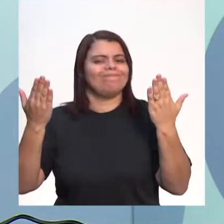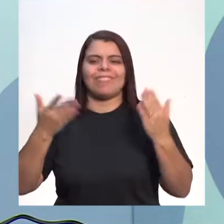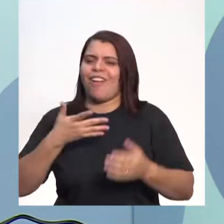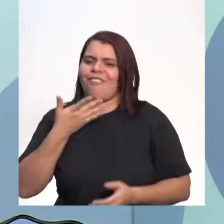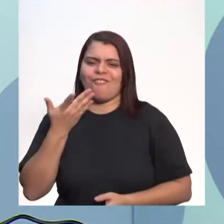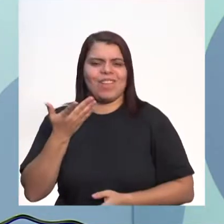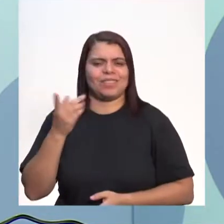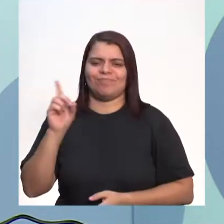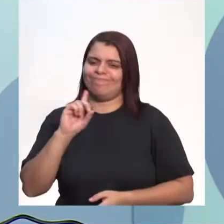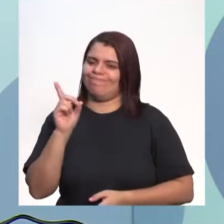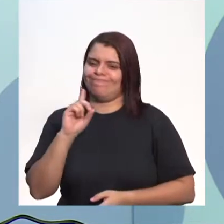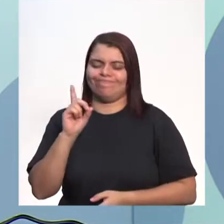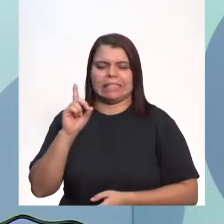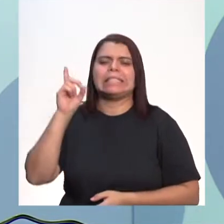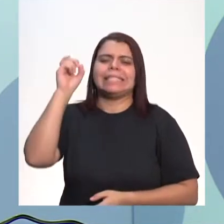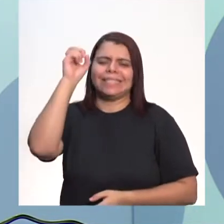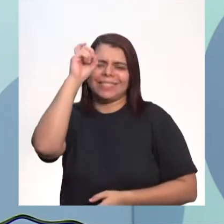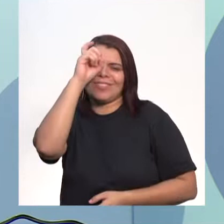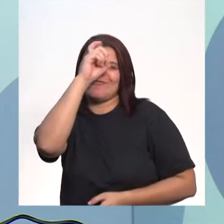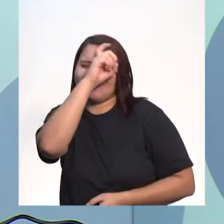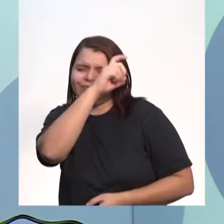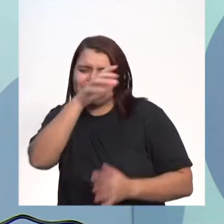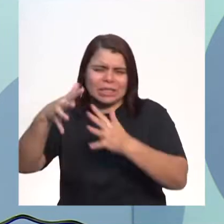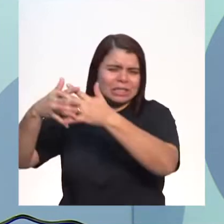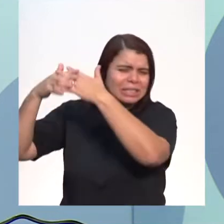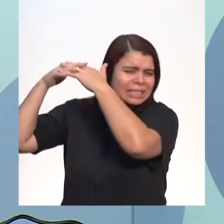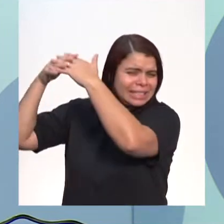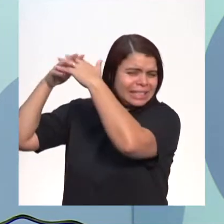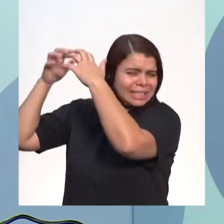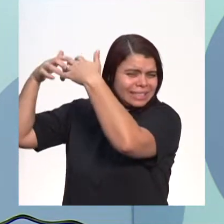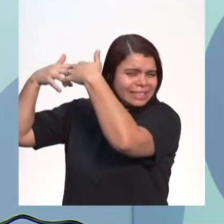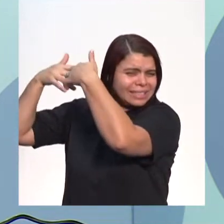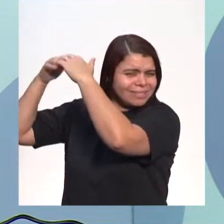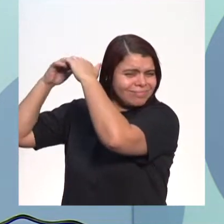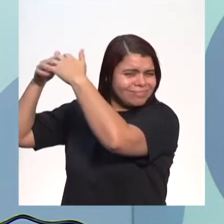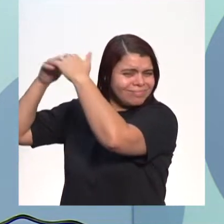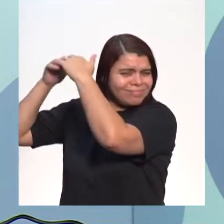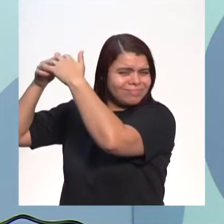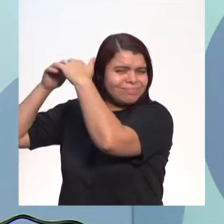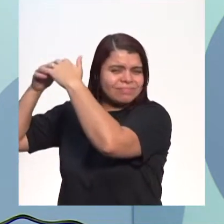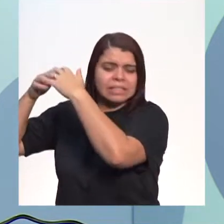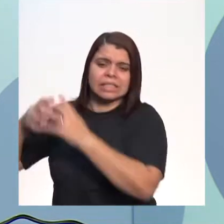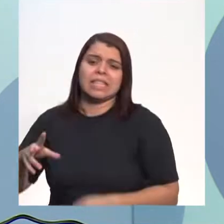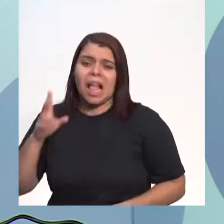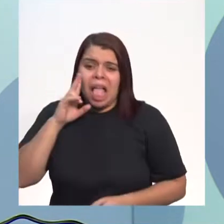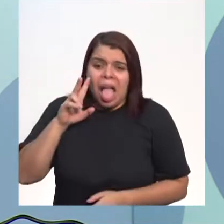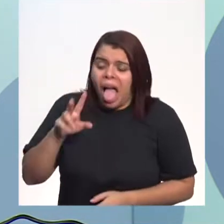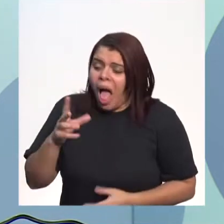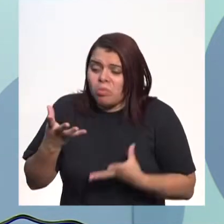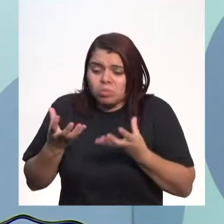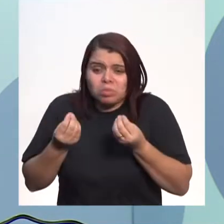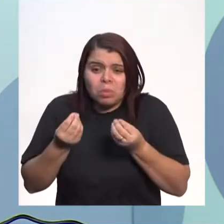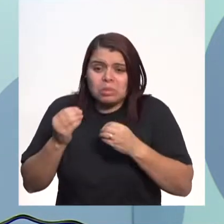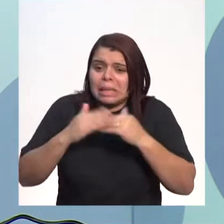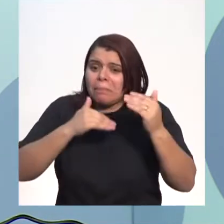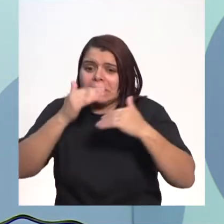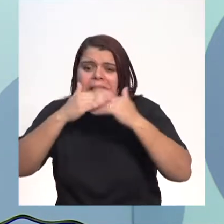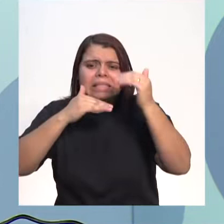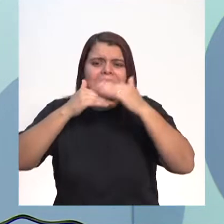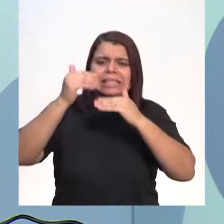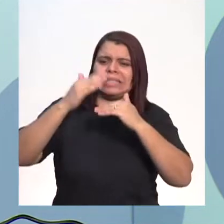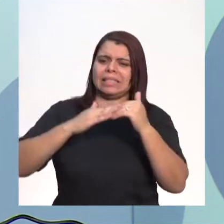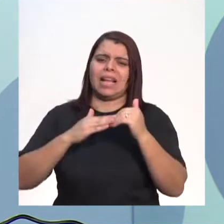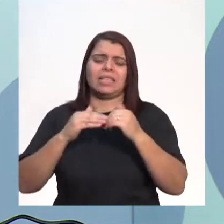fácil, foi uma atividade complexa, tendo em vista o número de habilidades que nós temos para desenvolver em cada